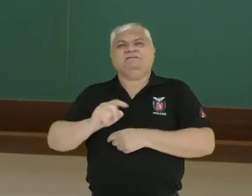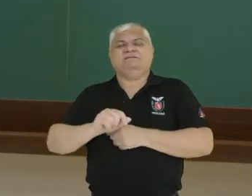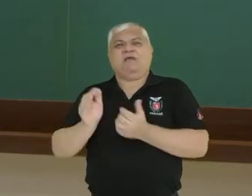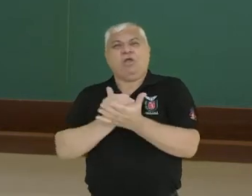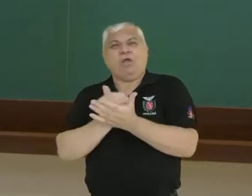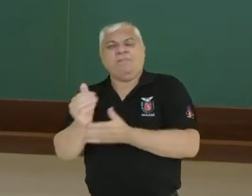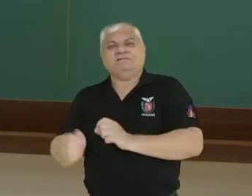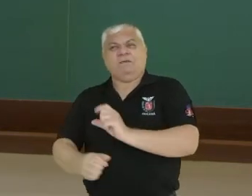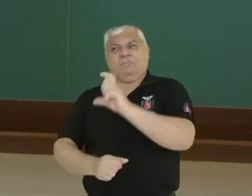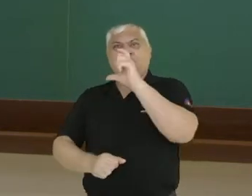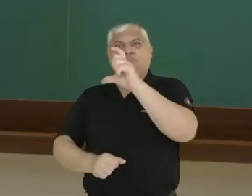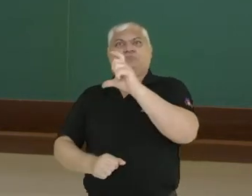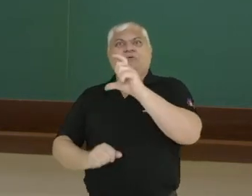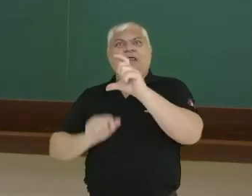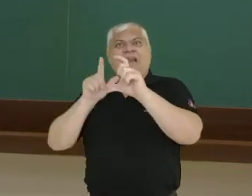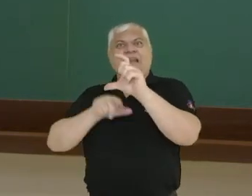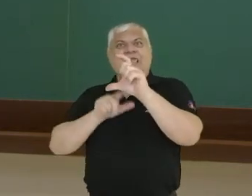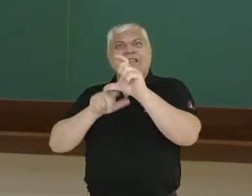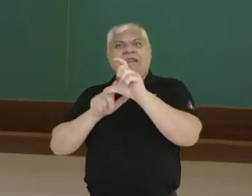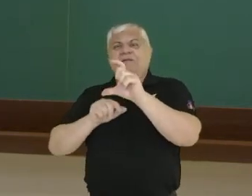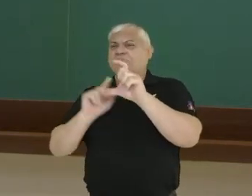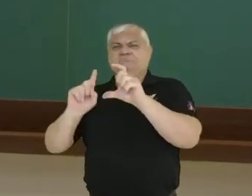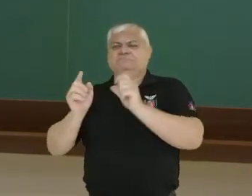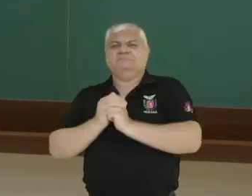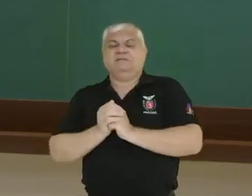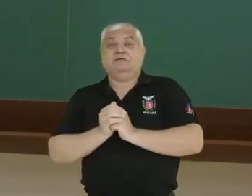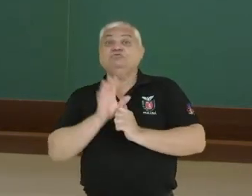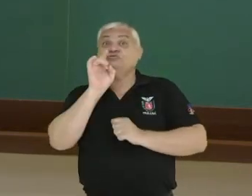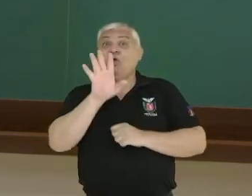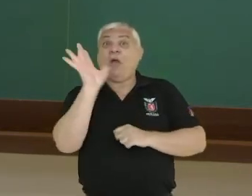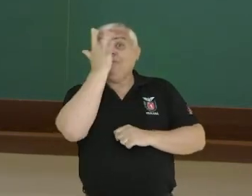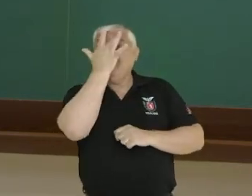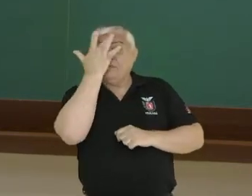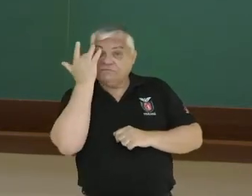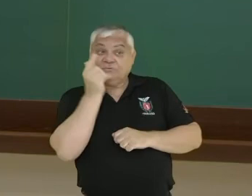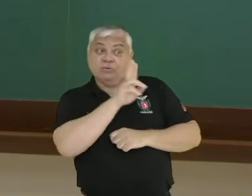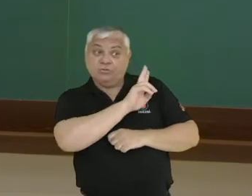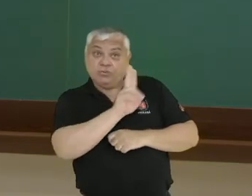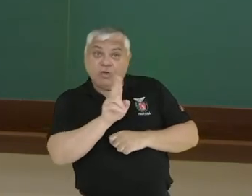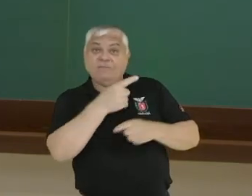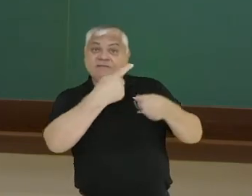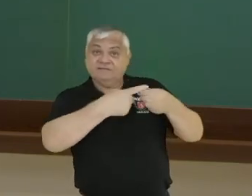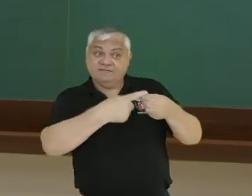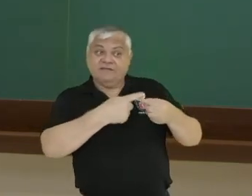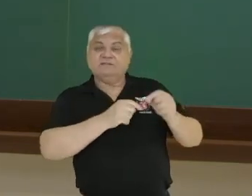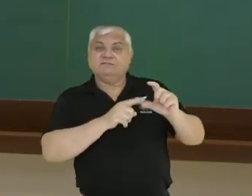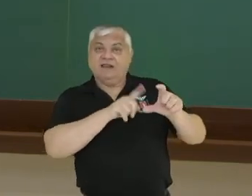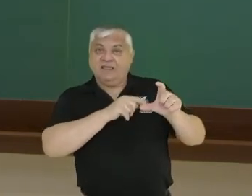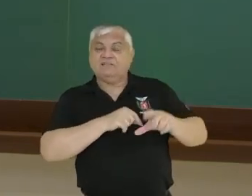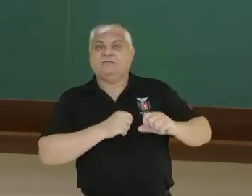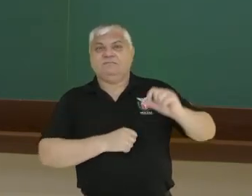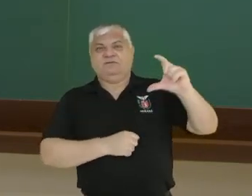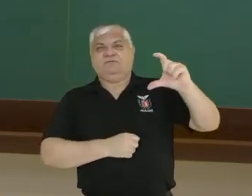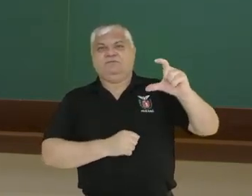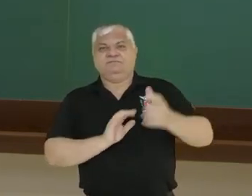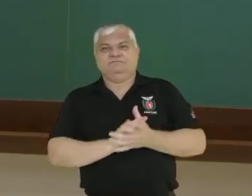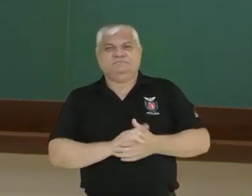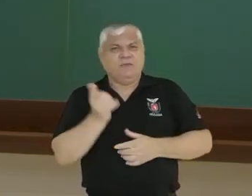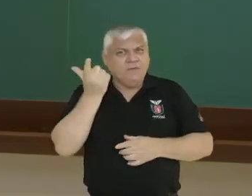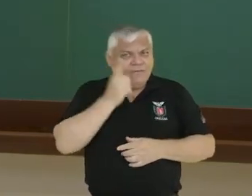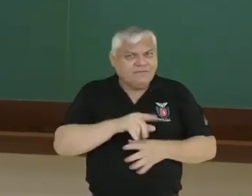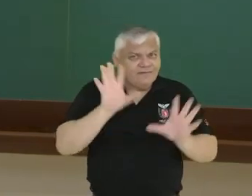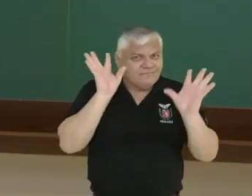inicial maiúscula quando o substantivo é comum, apenas quando ele é substantivo próprio. Perfeito?